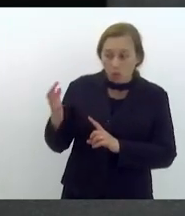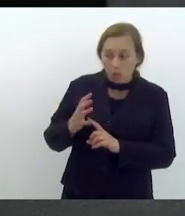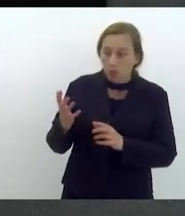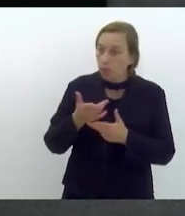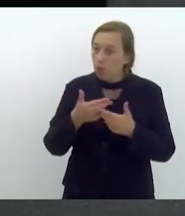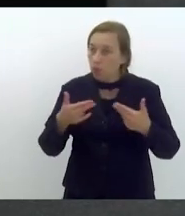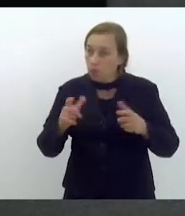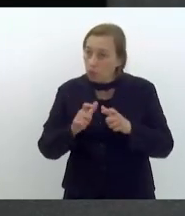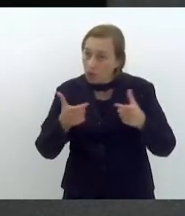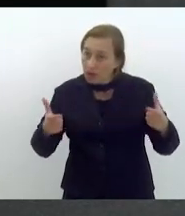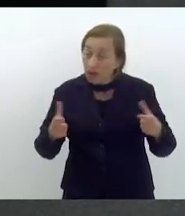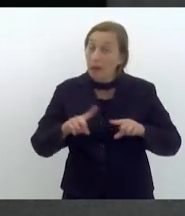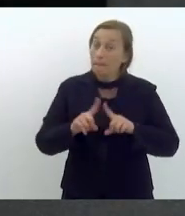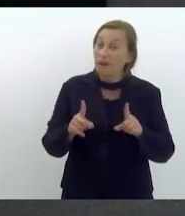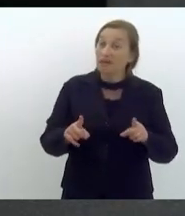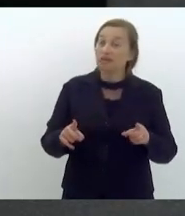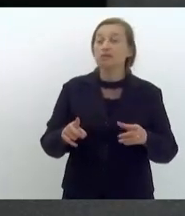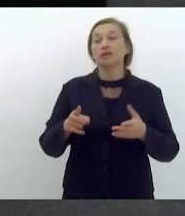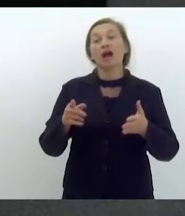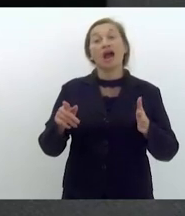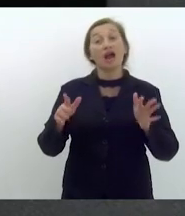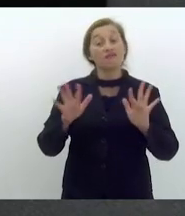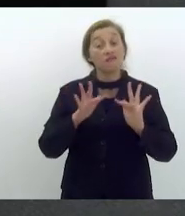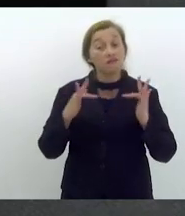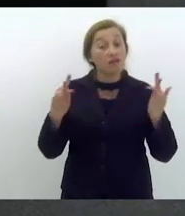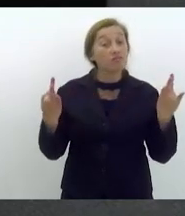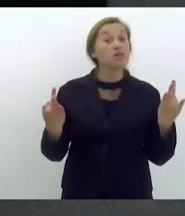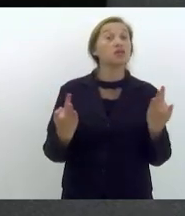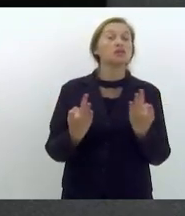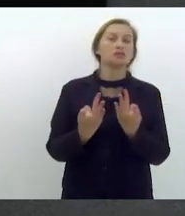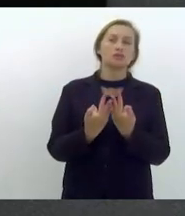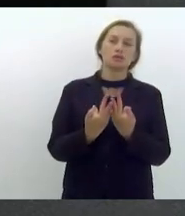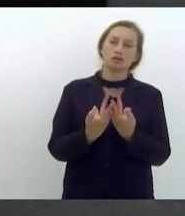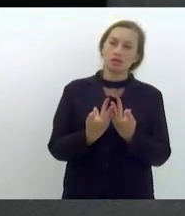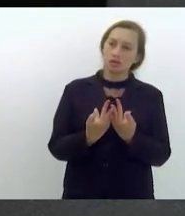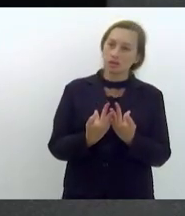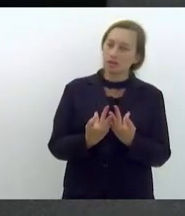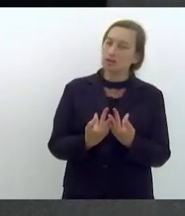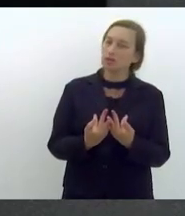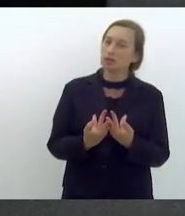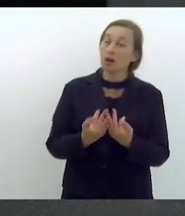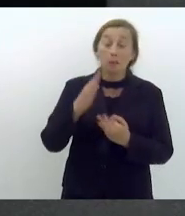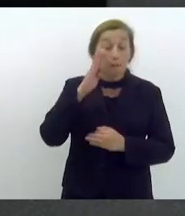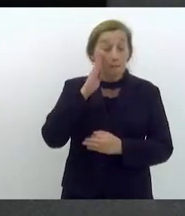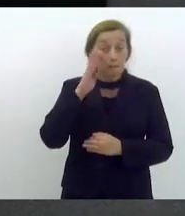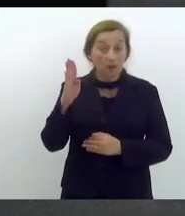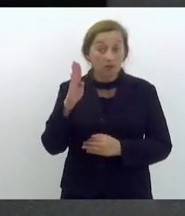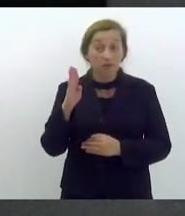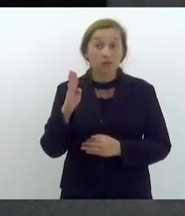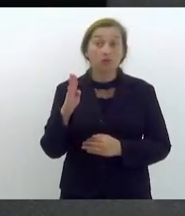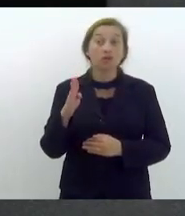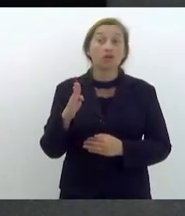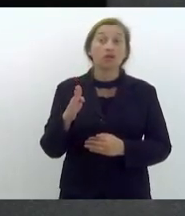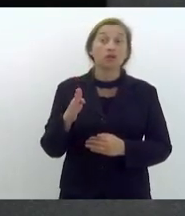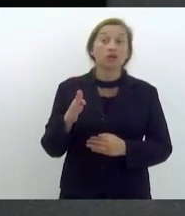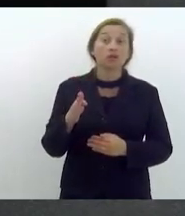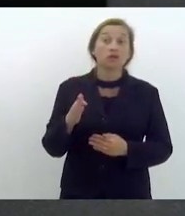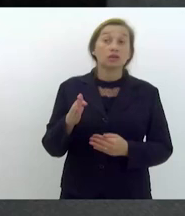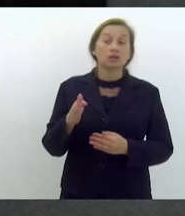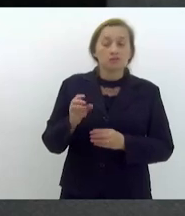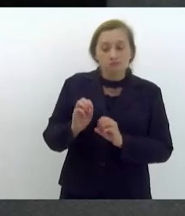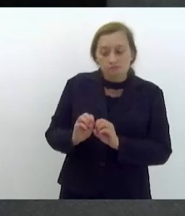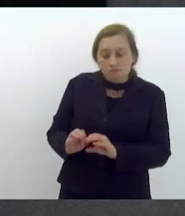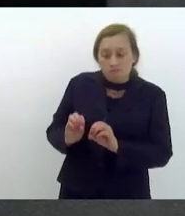muitas Mas cabe a família né primariamente fazer esta